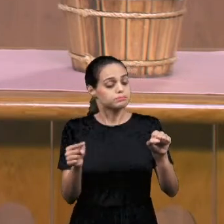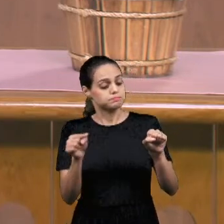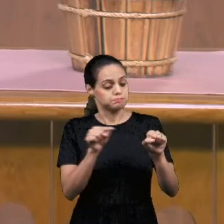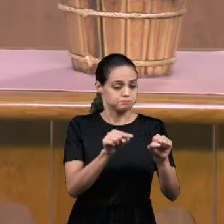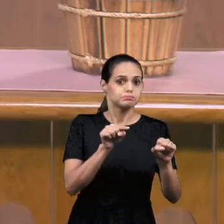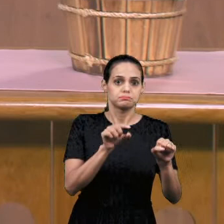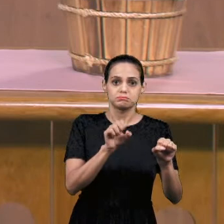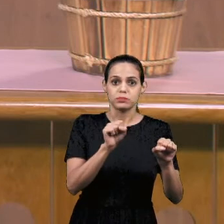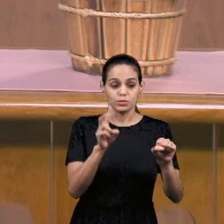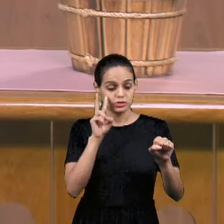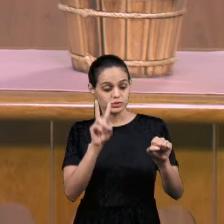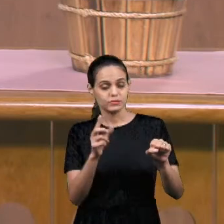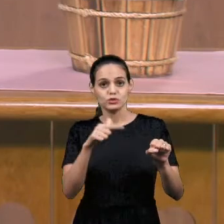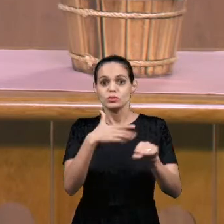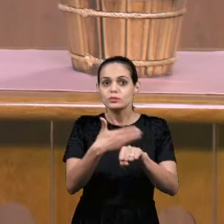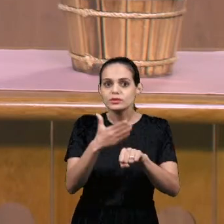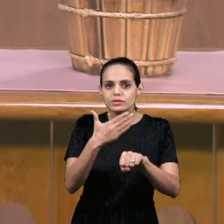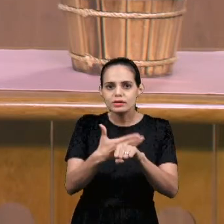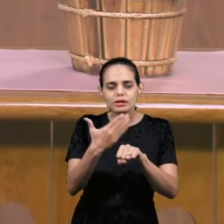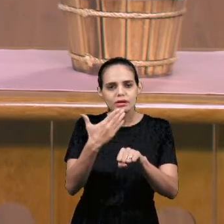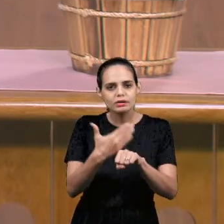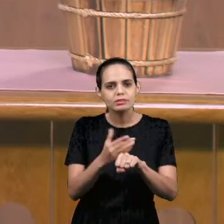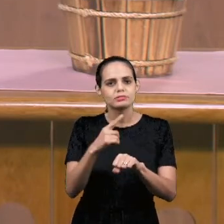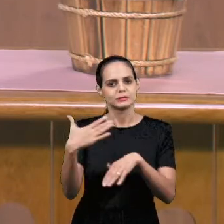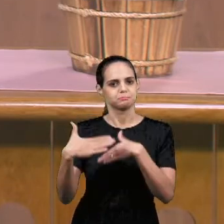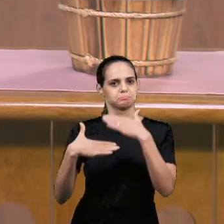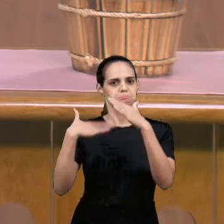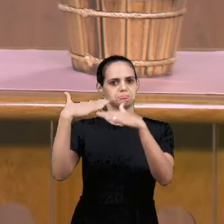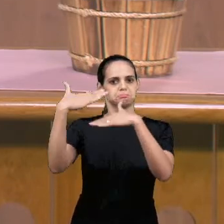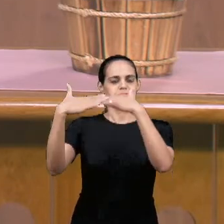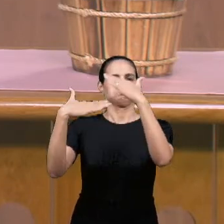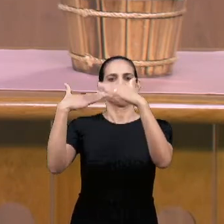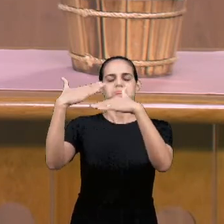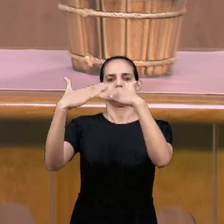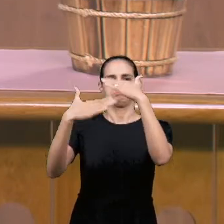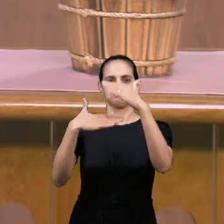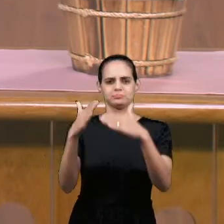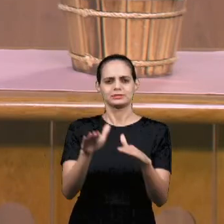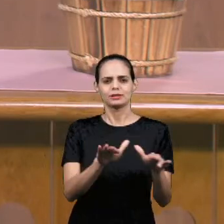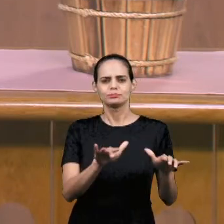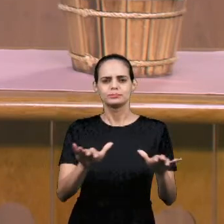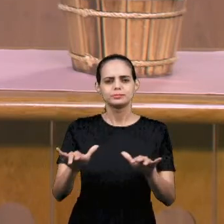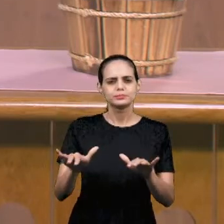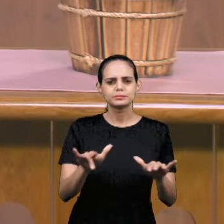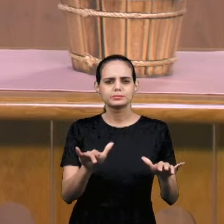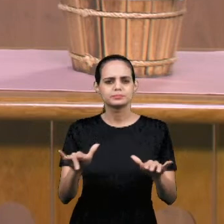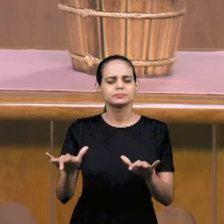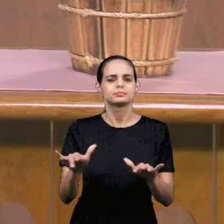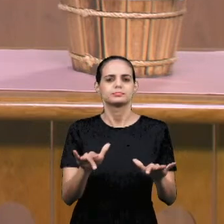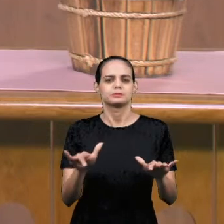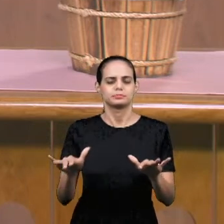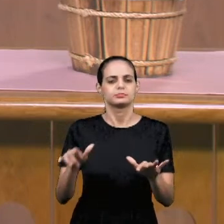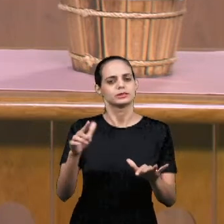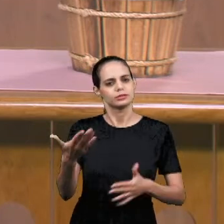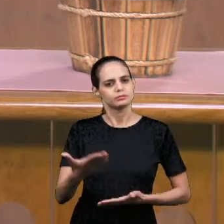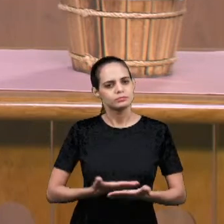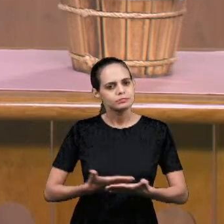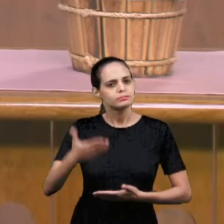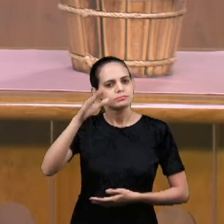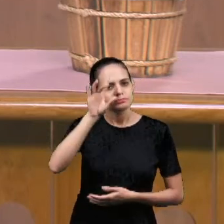e treinar, e você vai então desenvolver o seu toque do instrumento como um servo de Deus. A gente